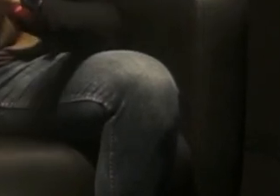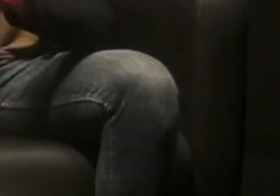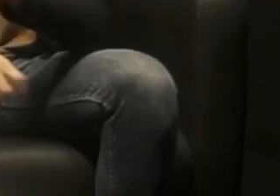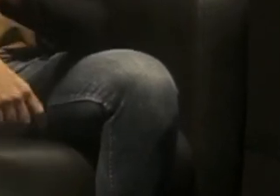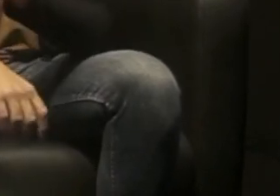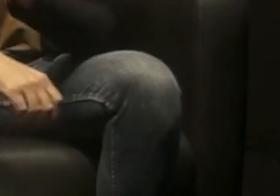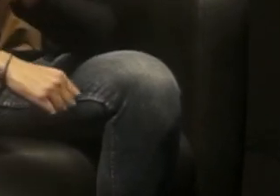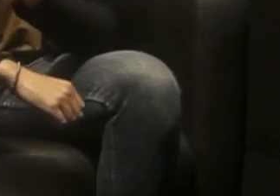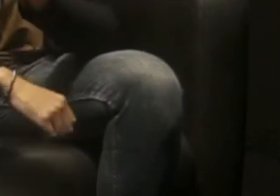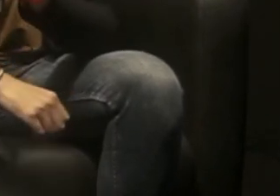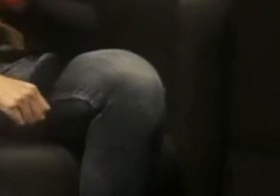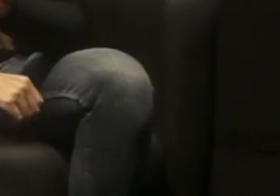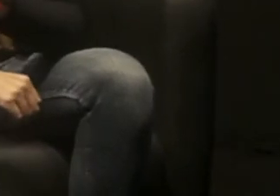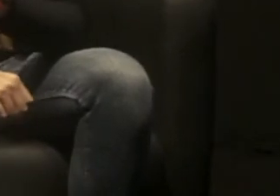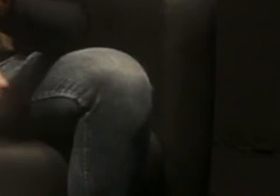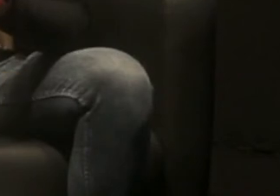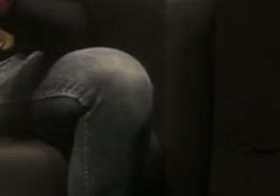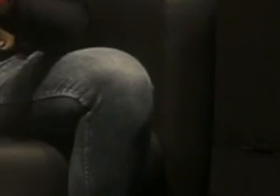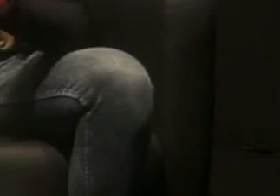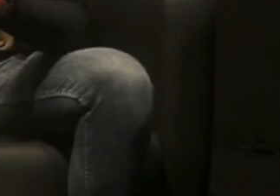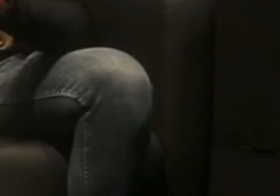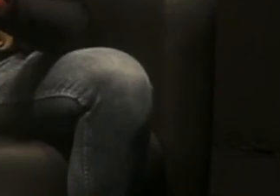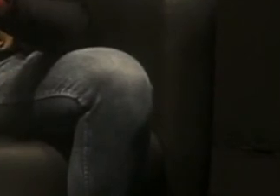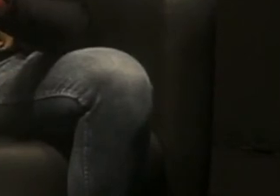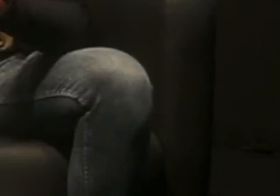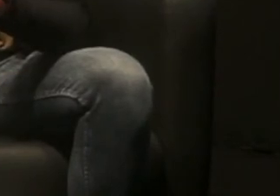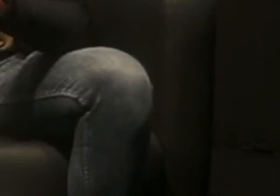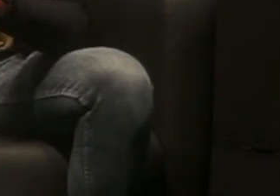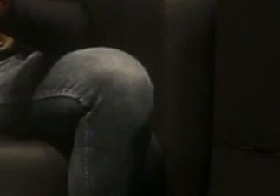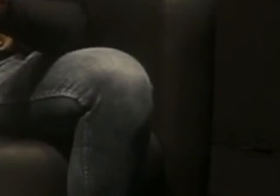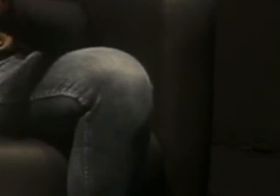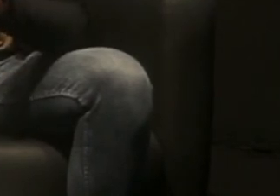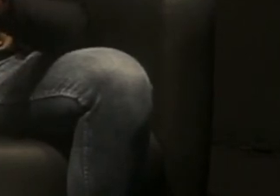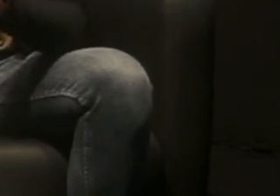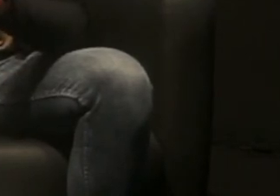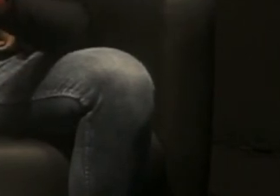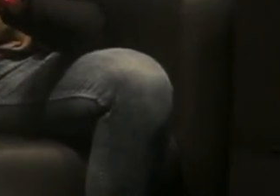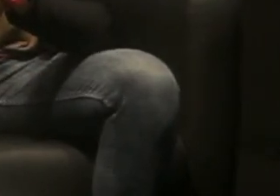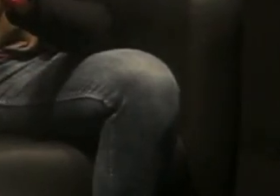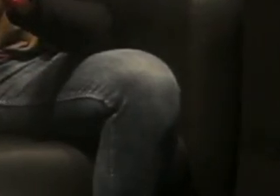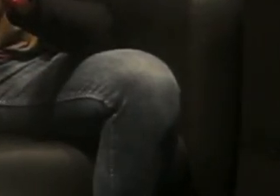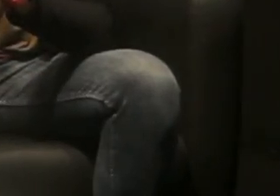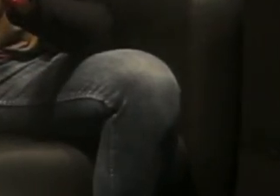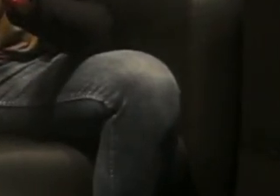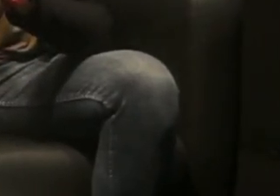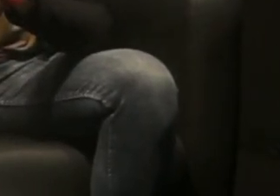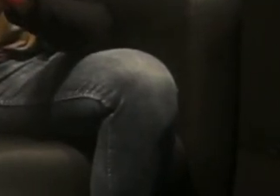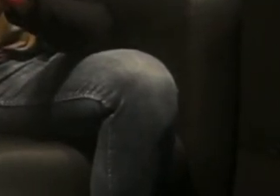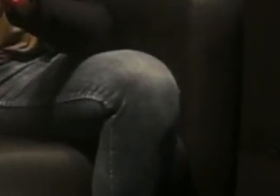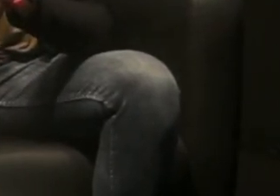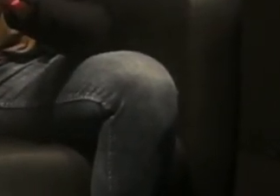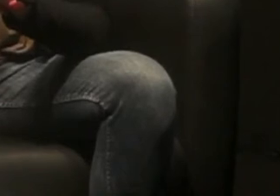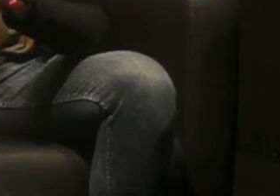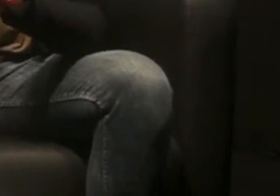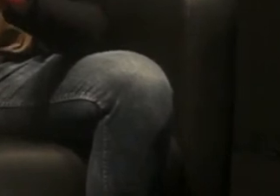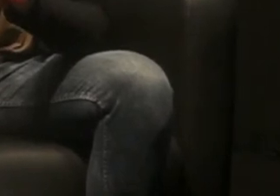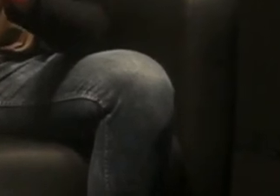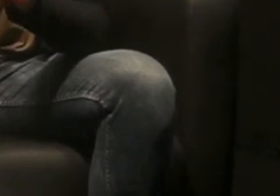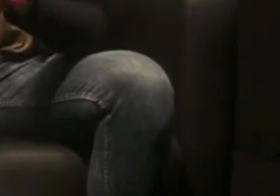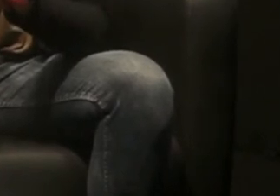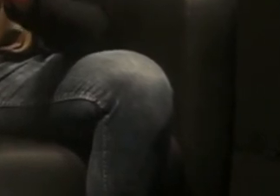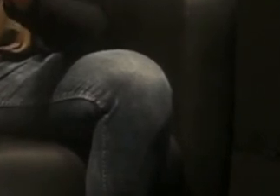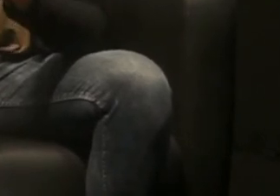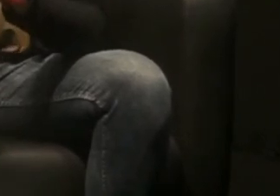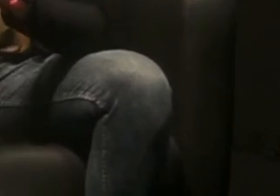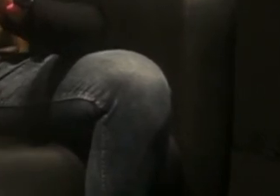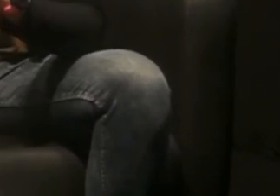Se você estivesse no acamp agora, o que você estaria fazendo e com quem? Essa é a pergunta. As